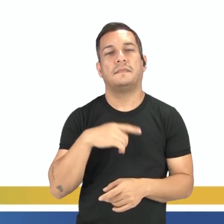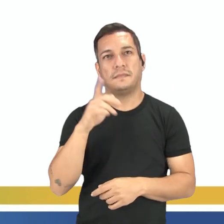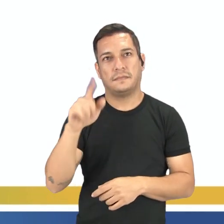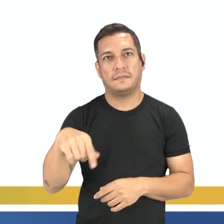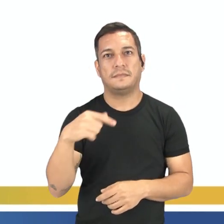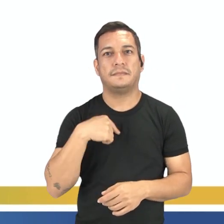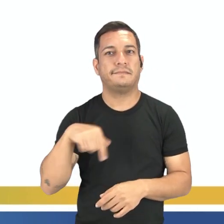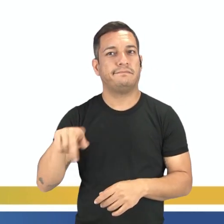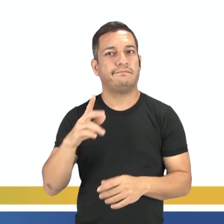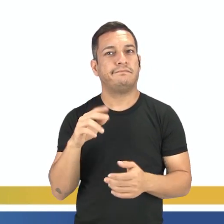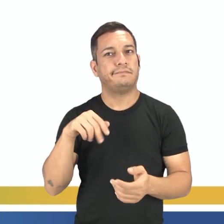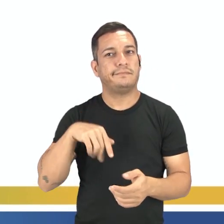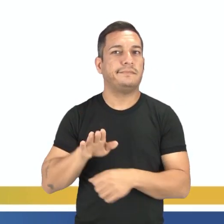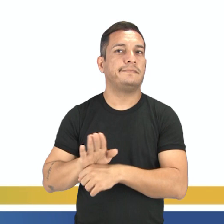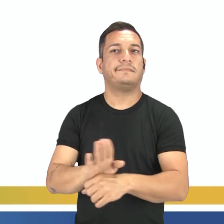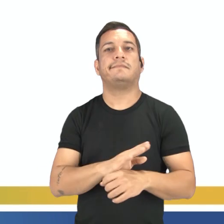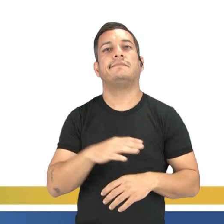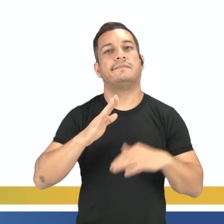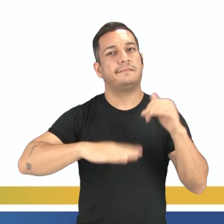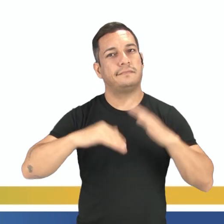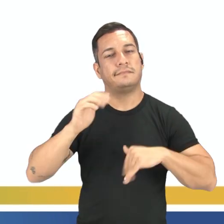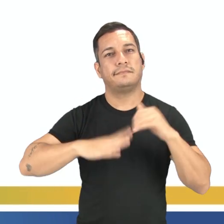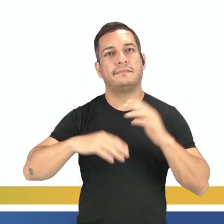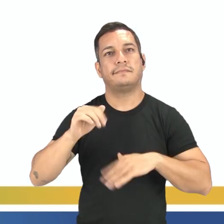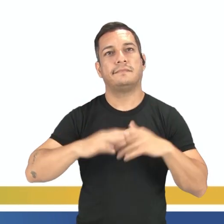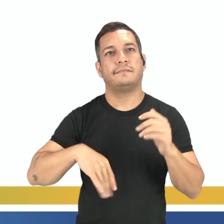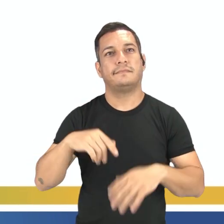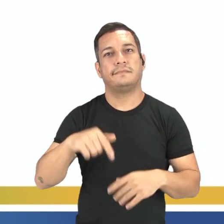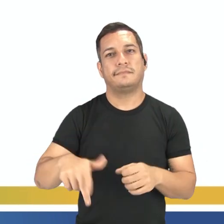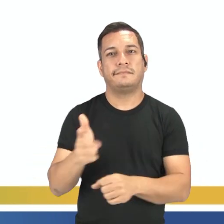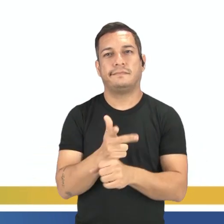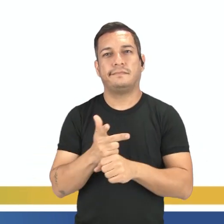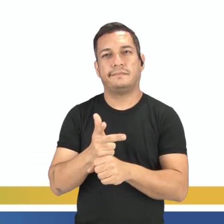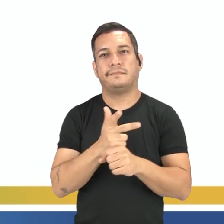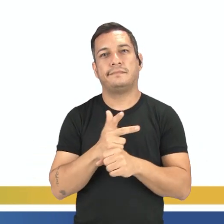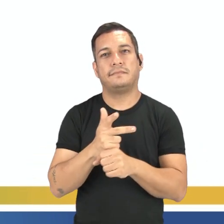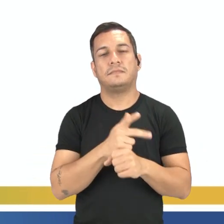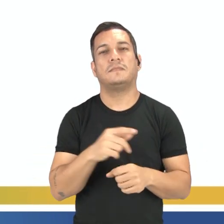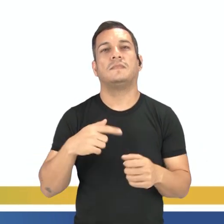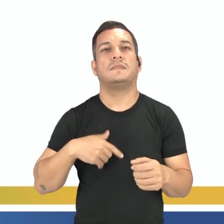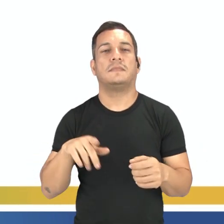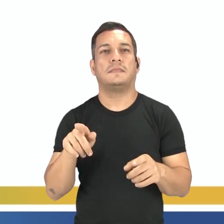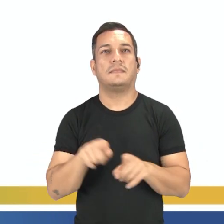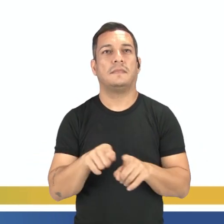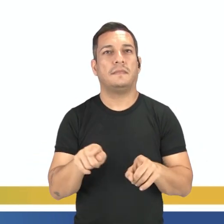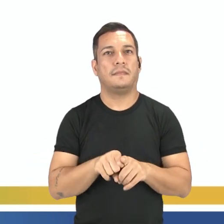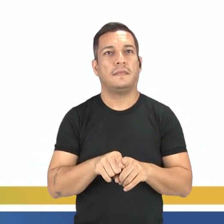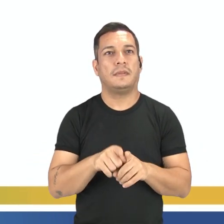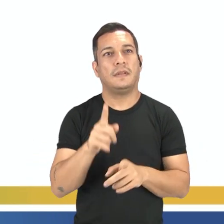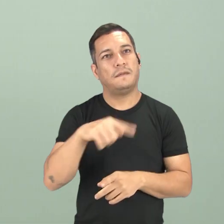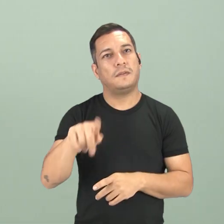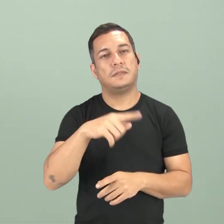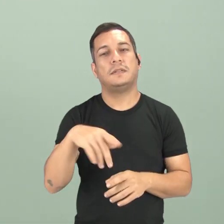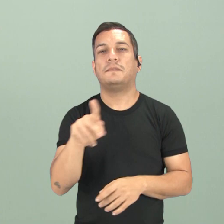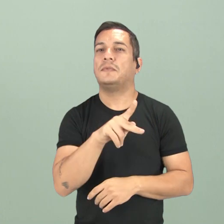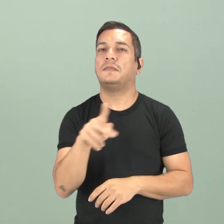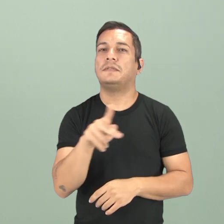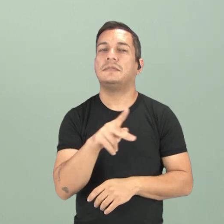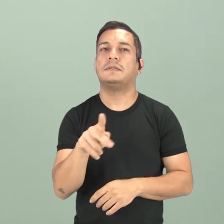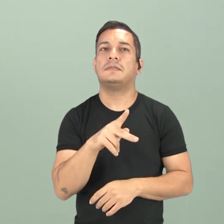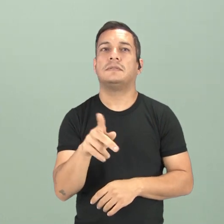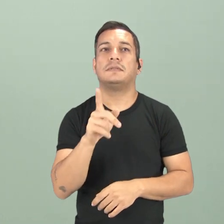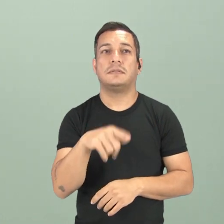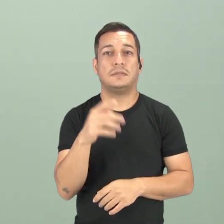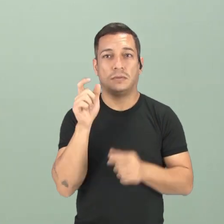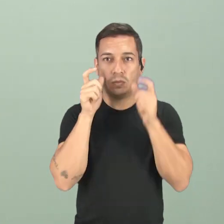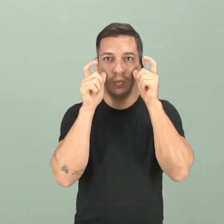pessoal aqui que ajuda na parte profissional aqui de edição de vídeo, de filmagem. E você, professor, que